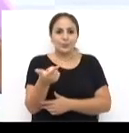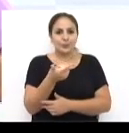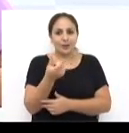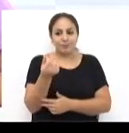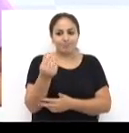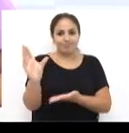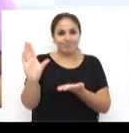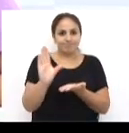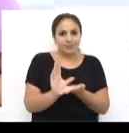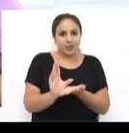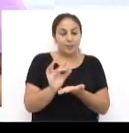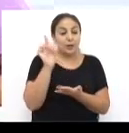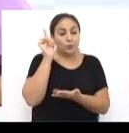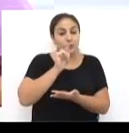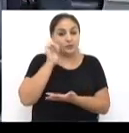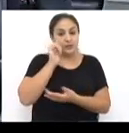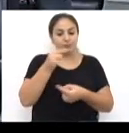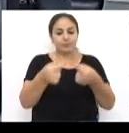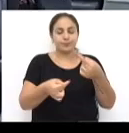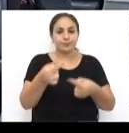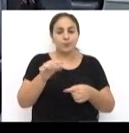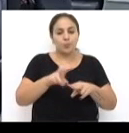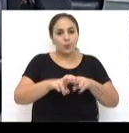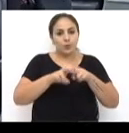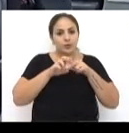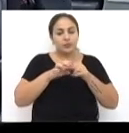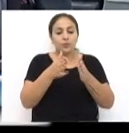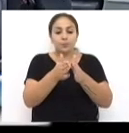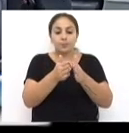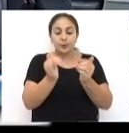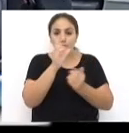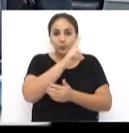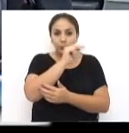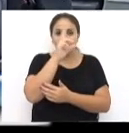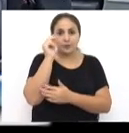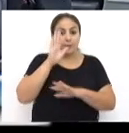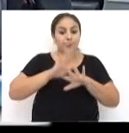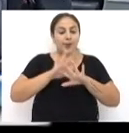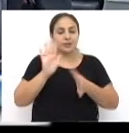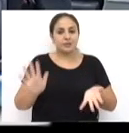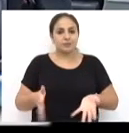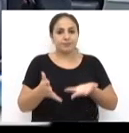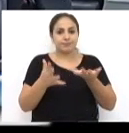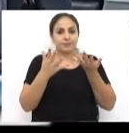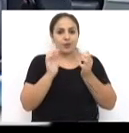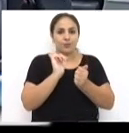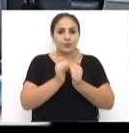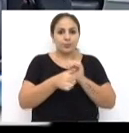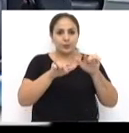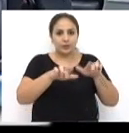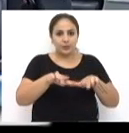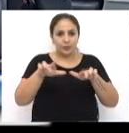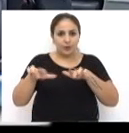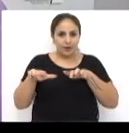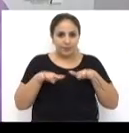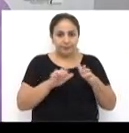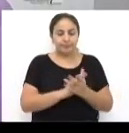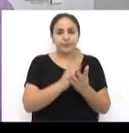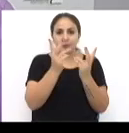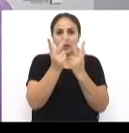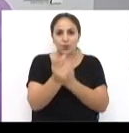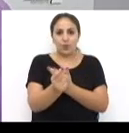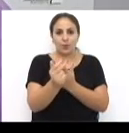de recursos para as competições. Sendo assim, cobrou do poder público mais incentivo ao esporte local.